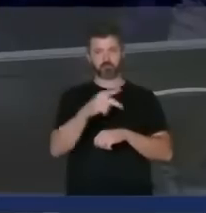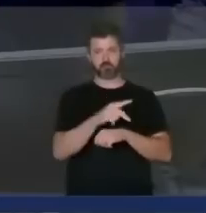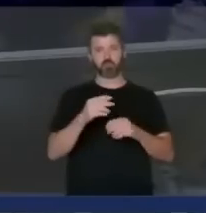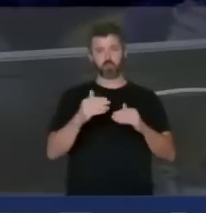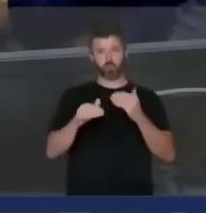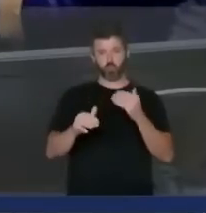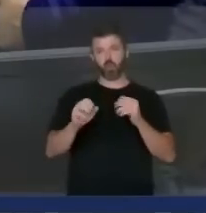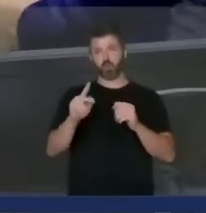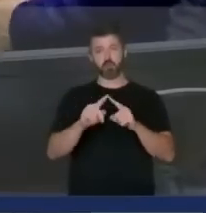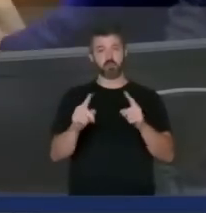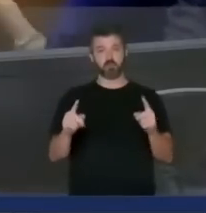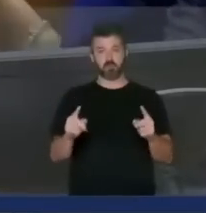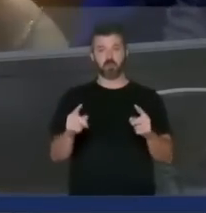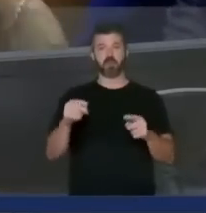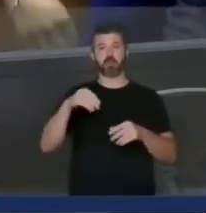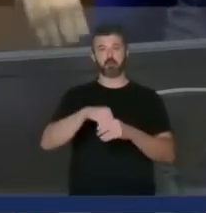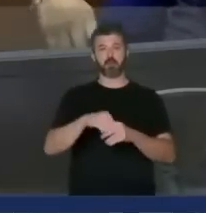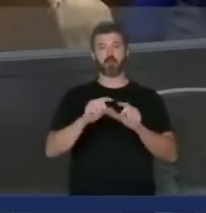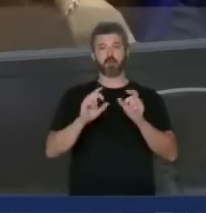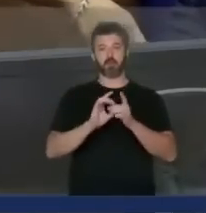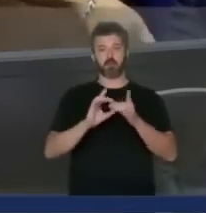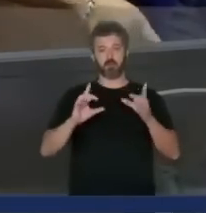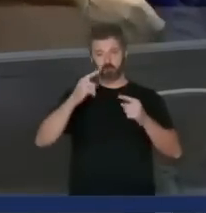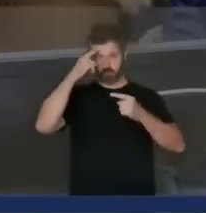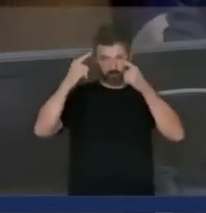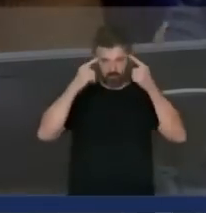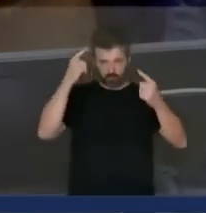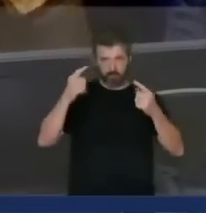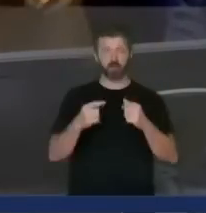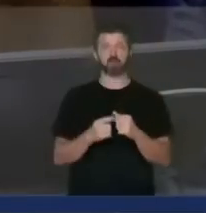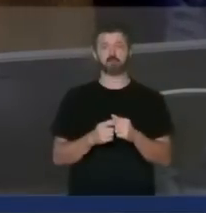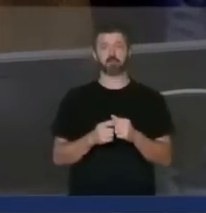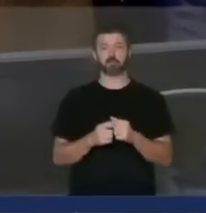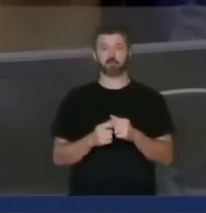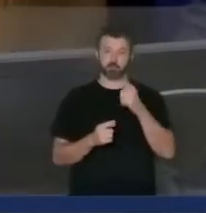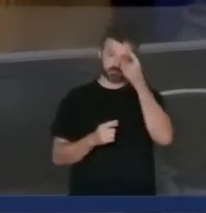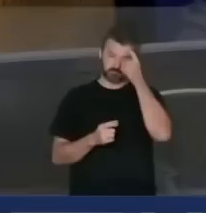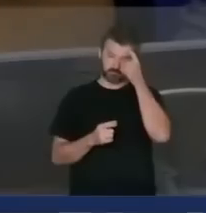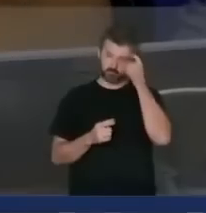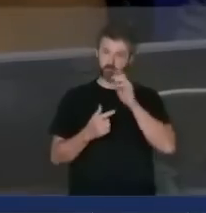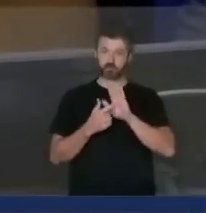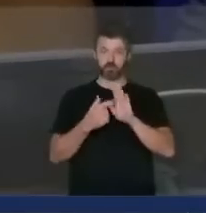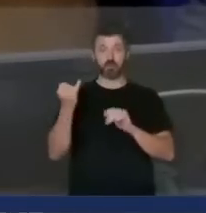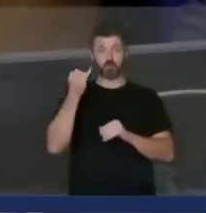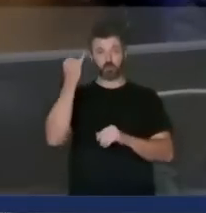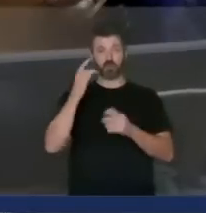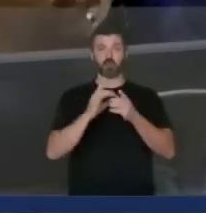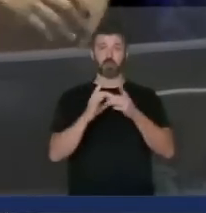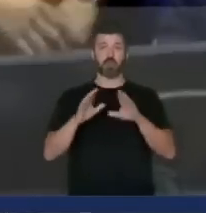Porém, dentro do que nós pregamos, sempre no campo das ideias, ressaltar a importância do processo